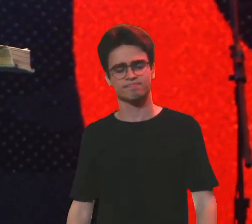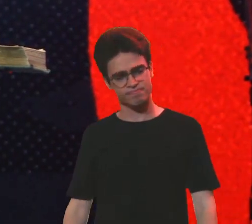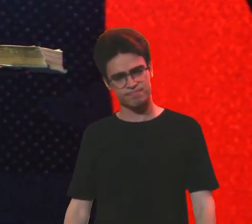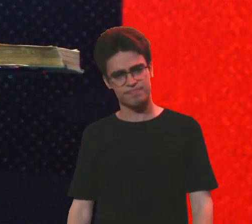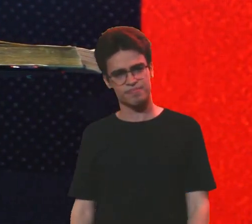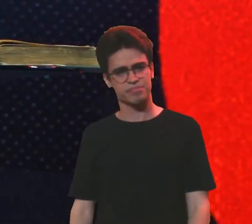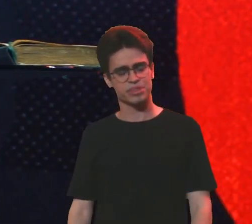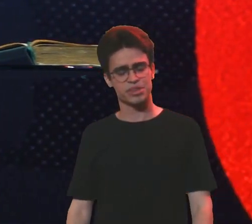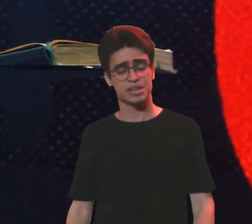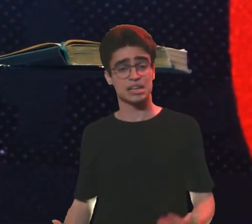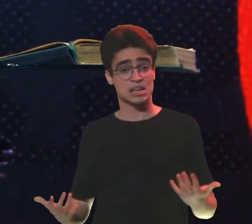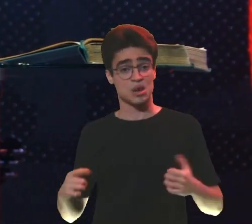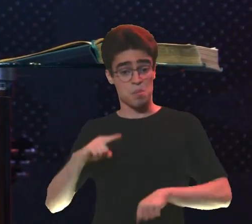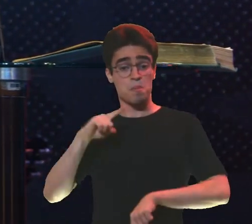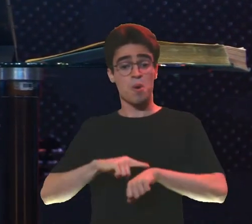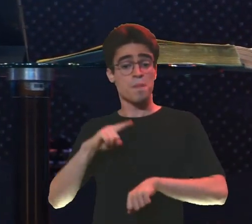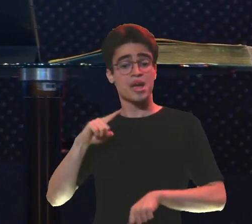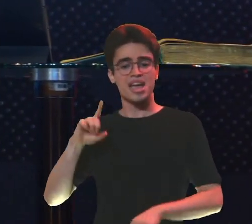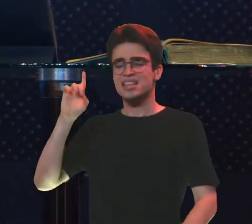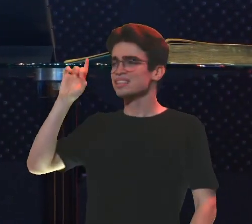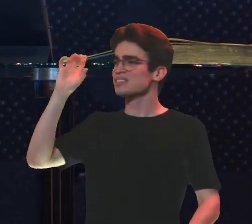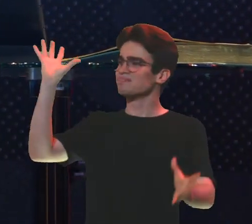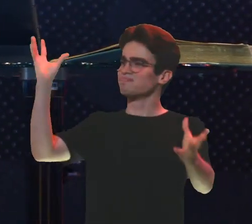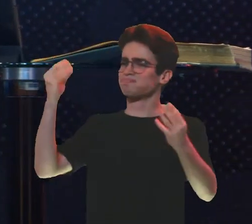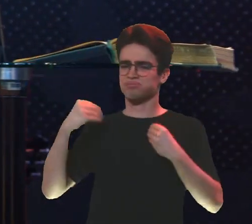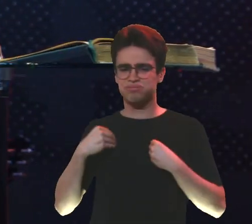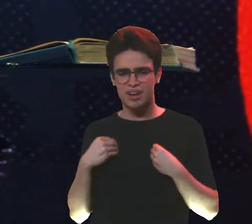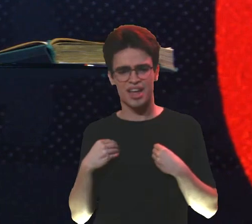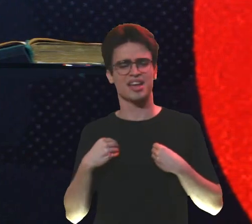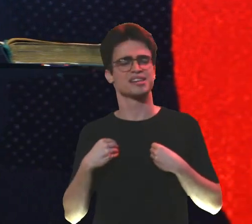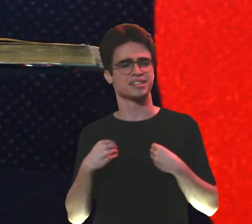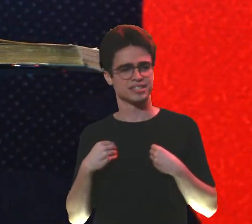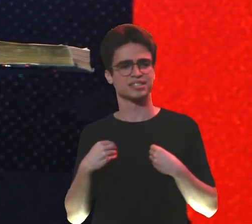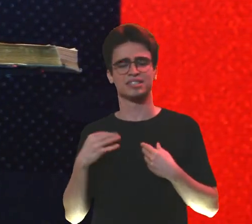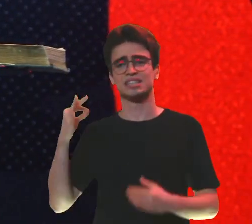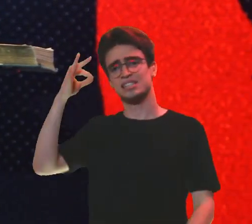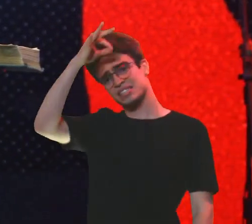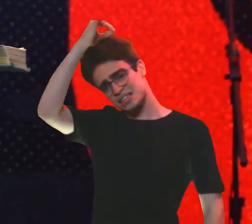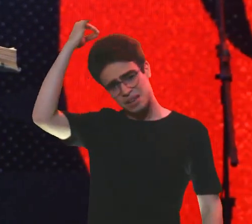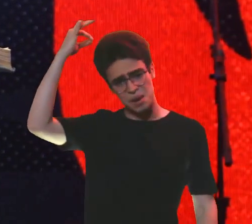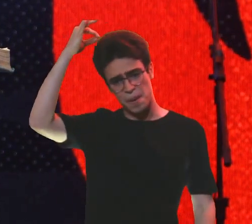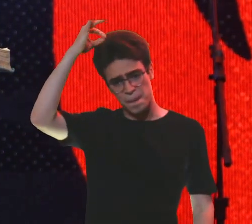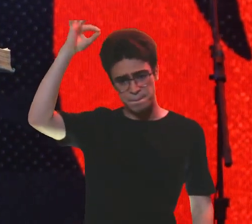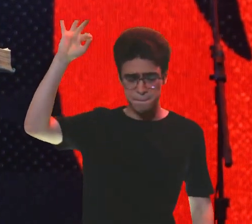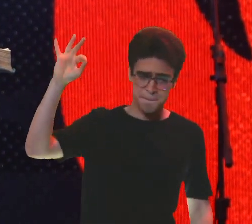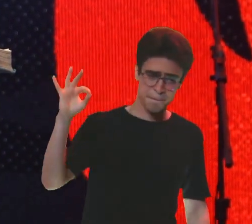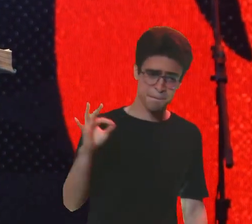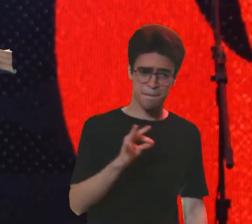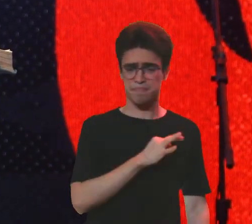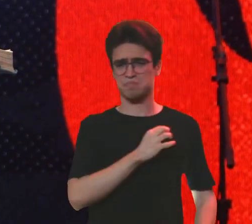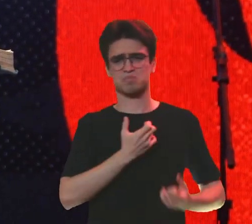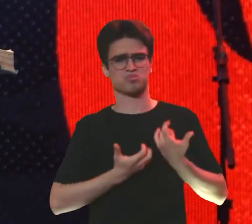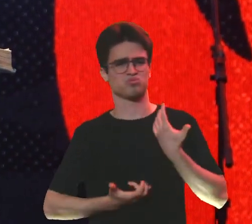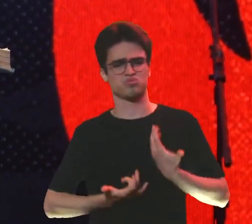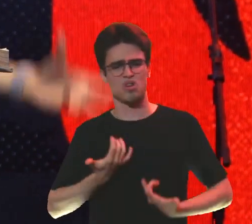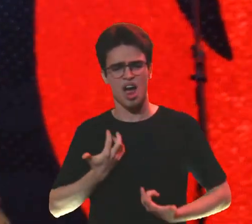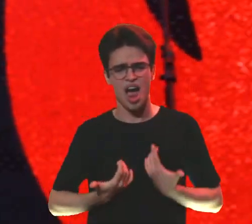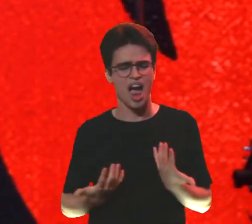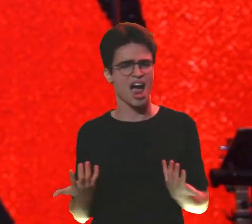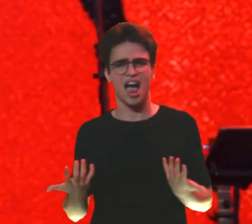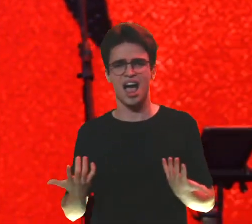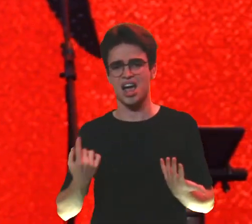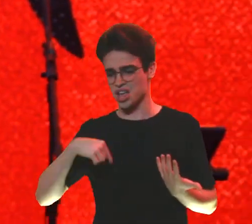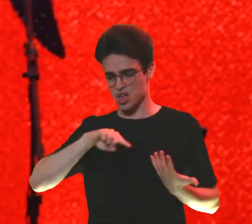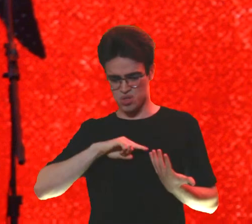Quando nós recebemos essa presença dentro de nós, quando o Espírito Santo ele é vivo dentro do nosso coração, não tem